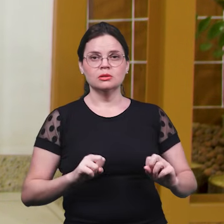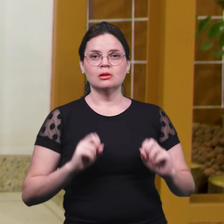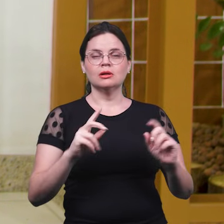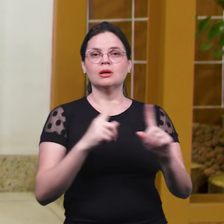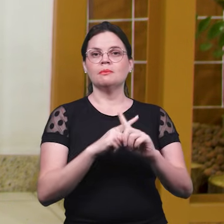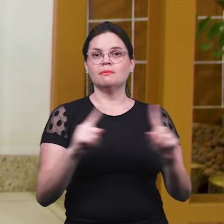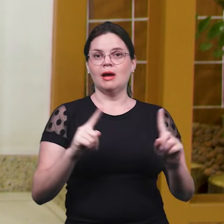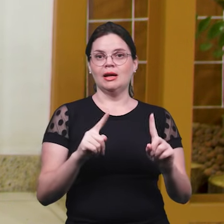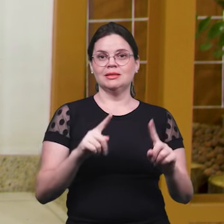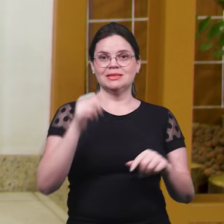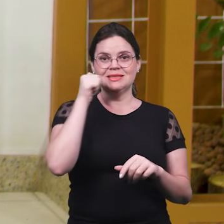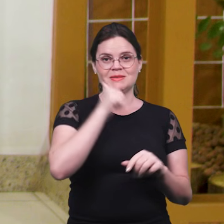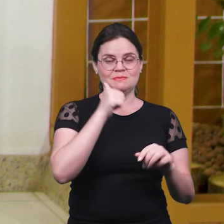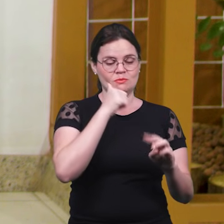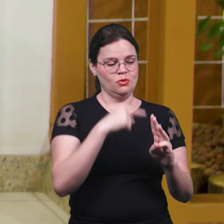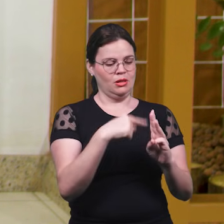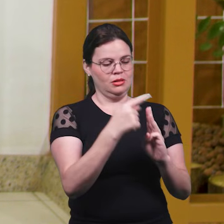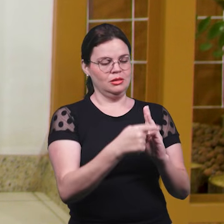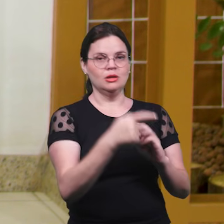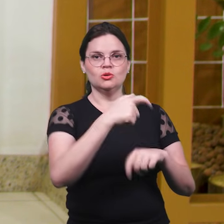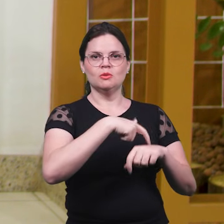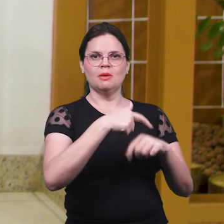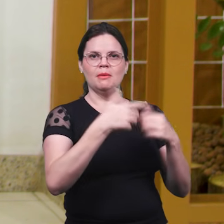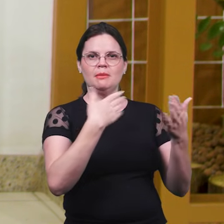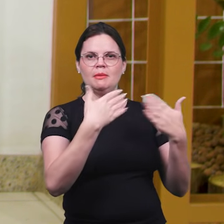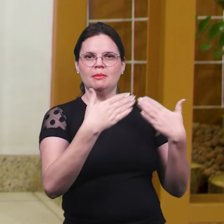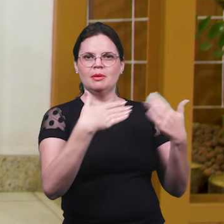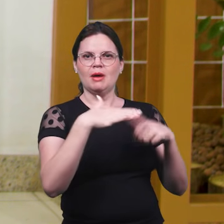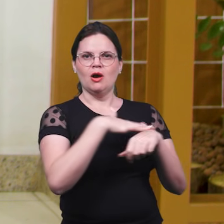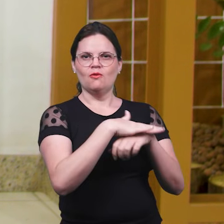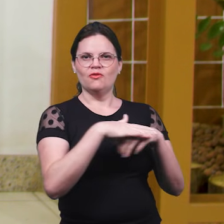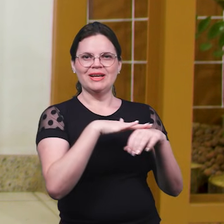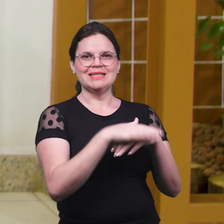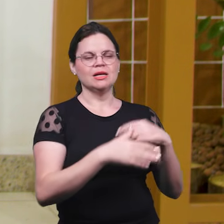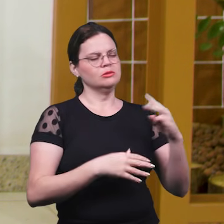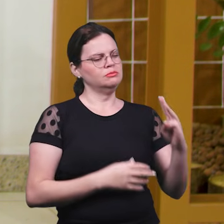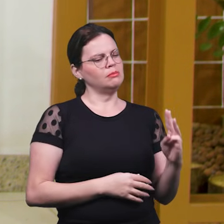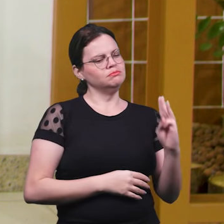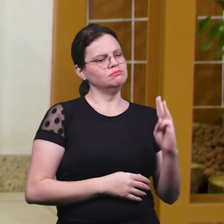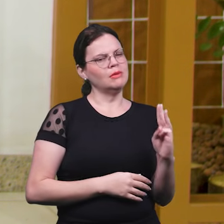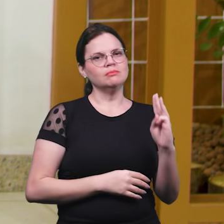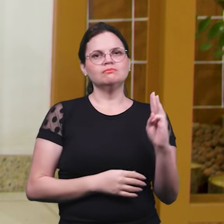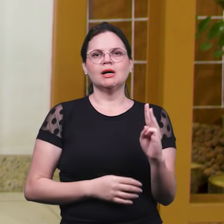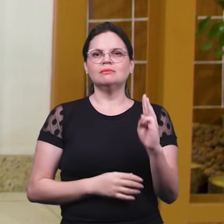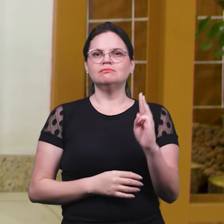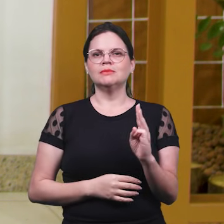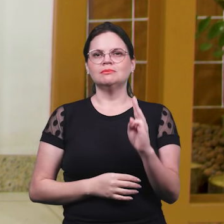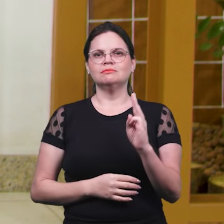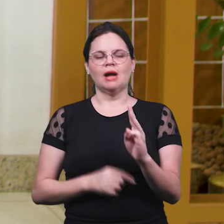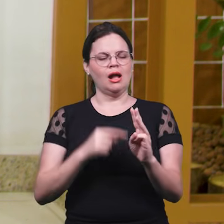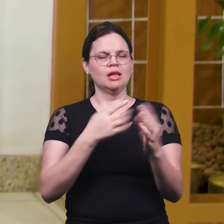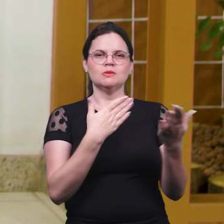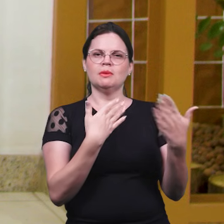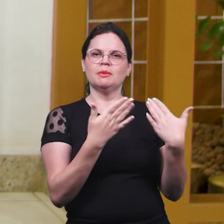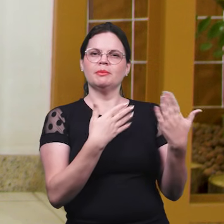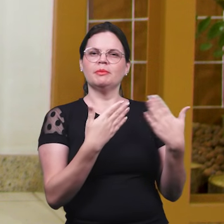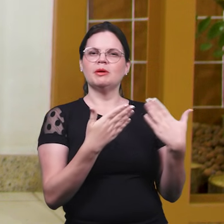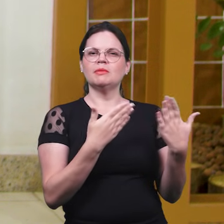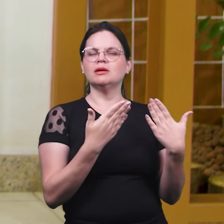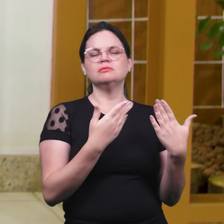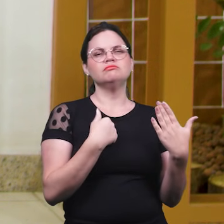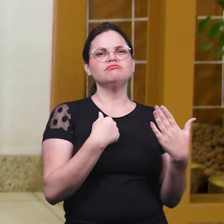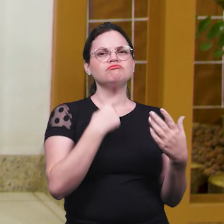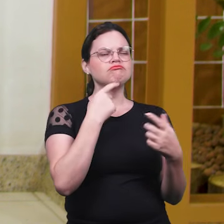mas aquelas mulheres, durante a caminhada, naquele passo a passo até chegar ao sepulcro, elas vinham